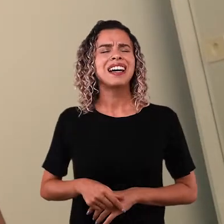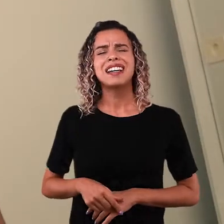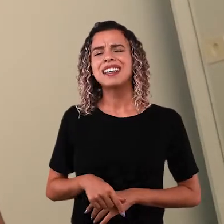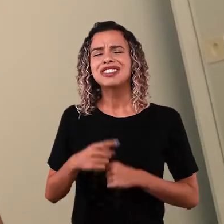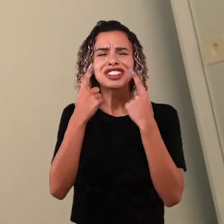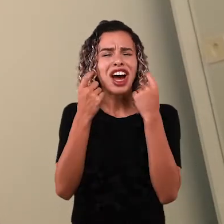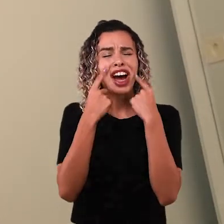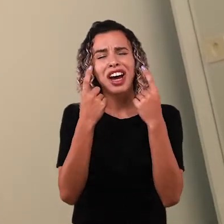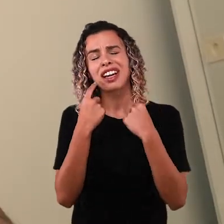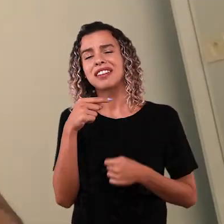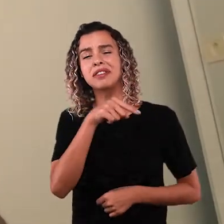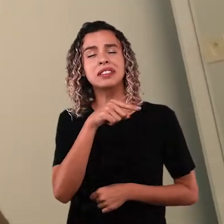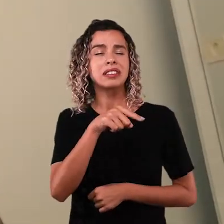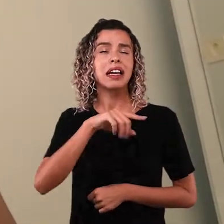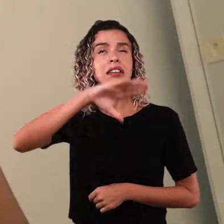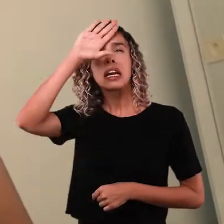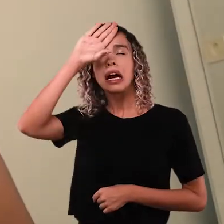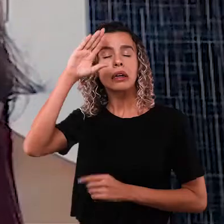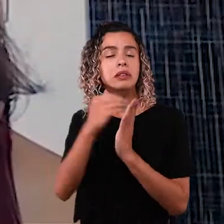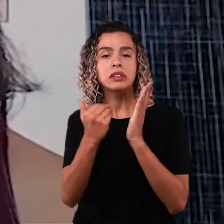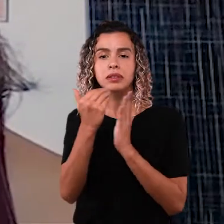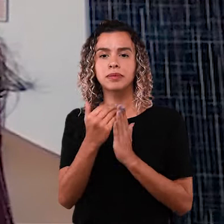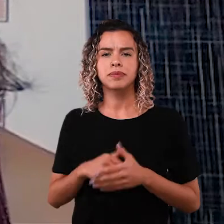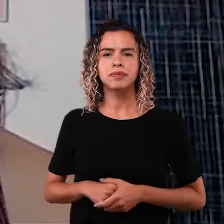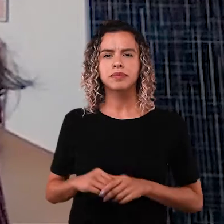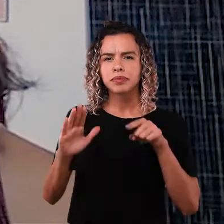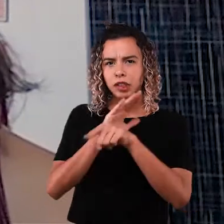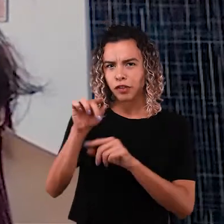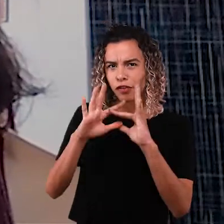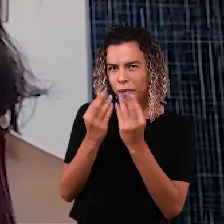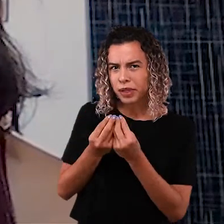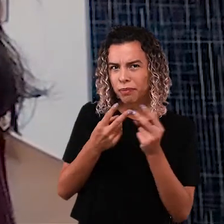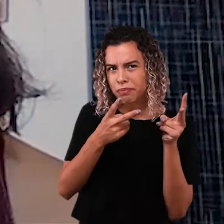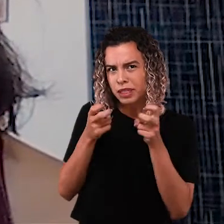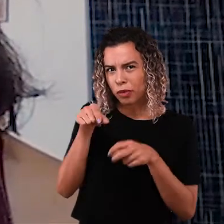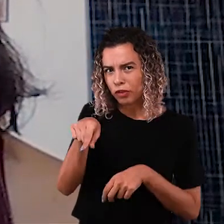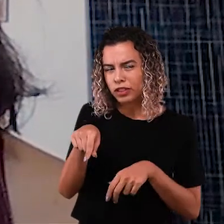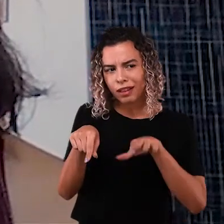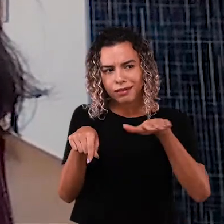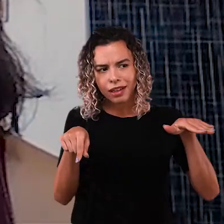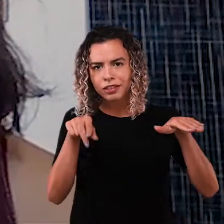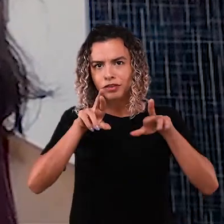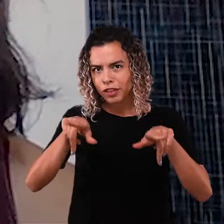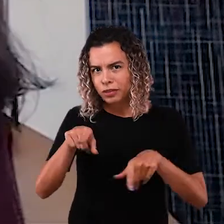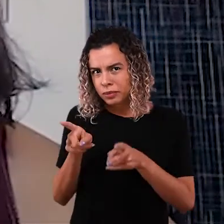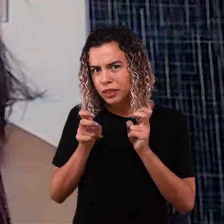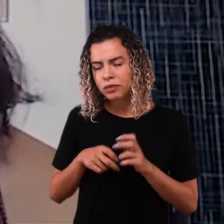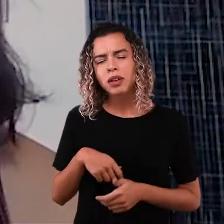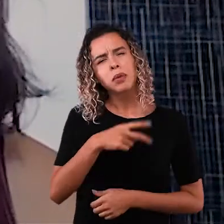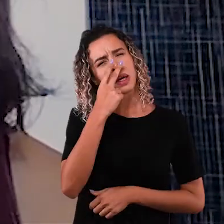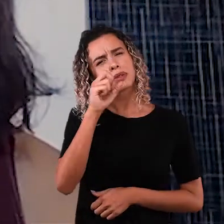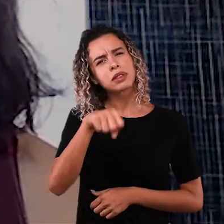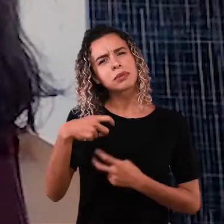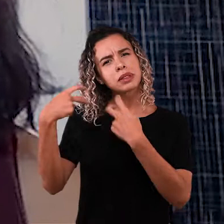muito chorona, que eu fazia muita manha. A sua família já percebia que você era diferente das outras crianças? Alice. Acho